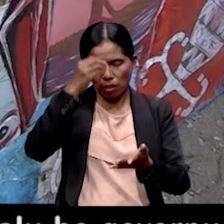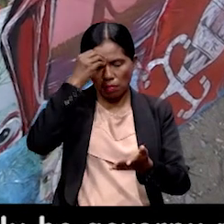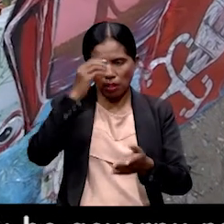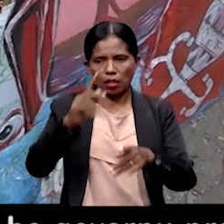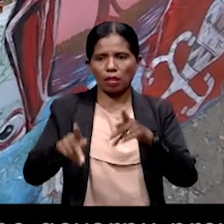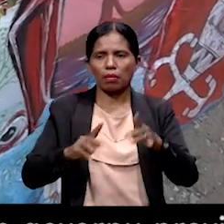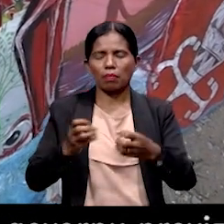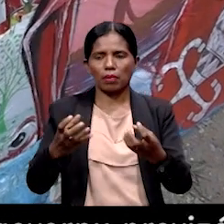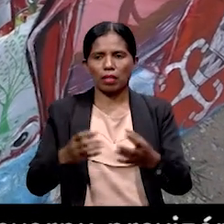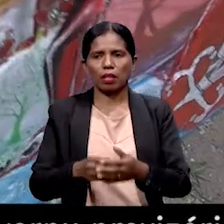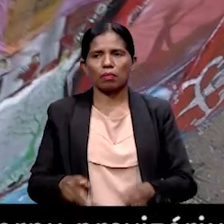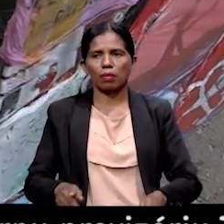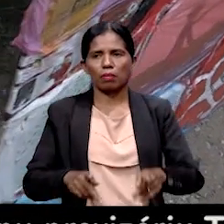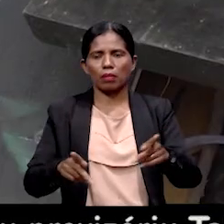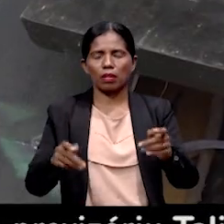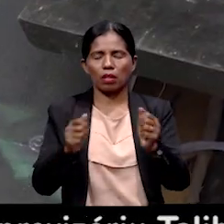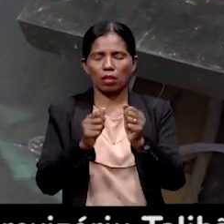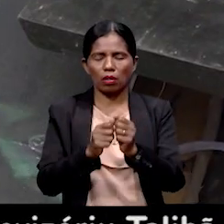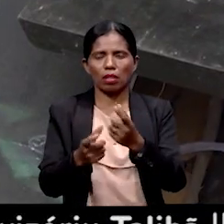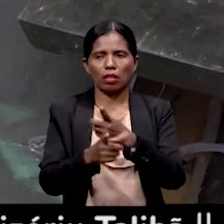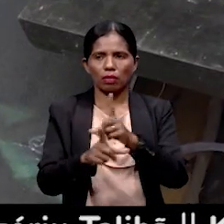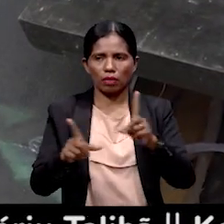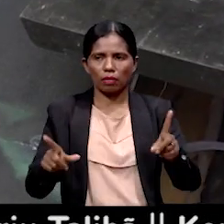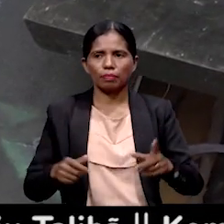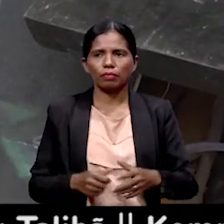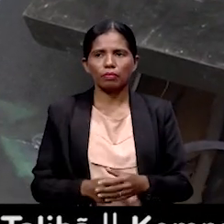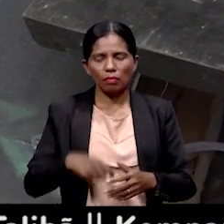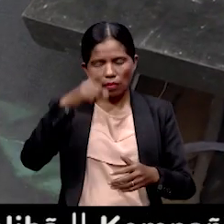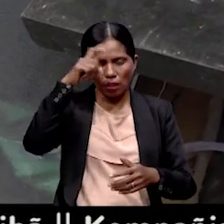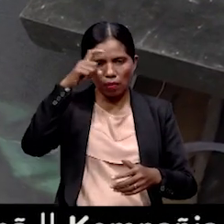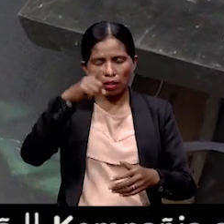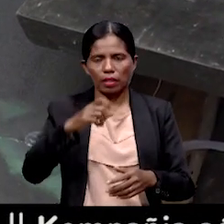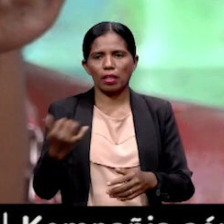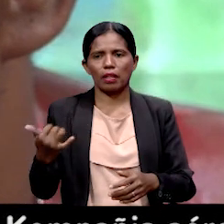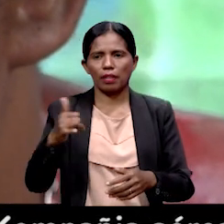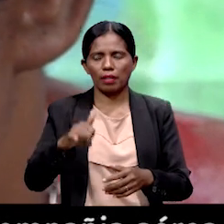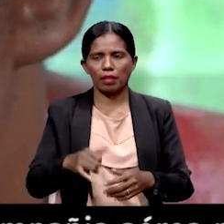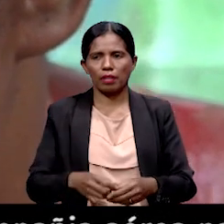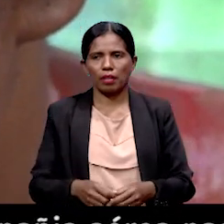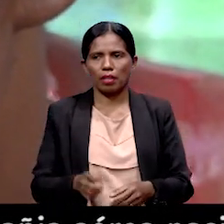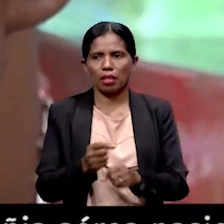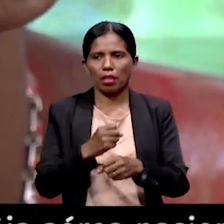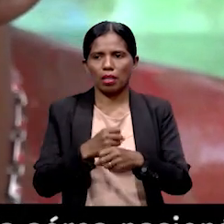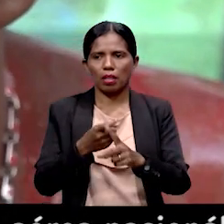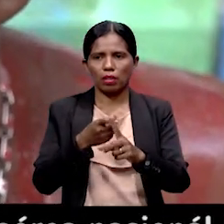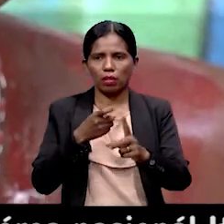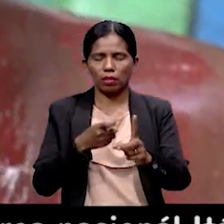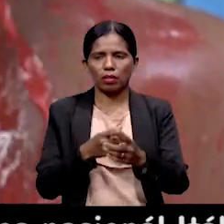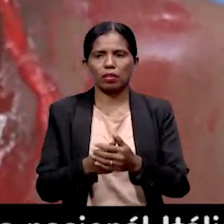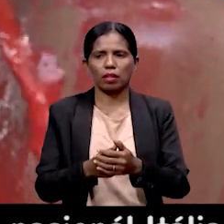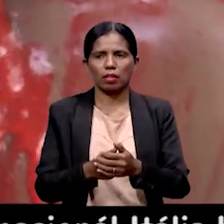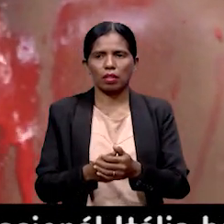kunian ba público ho gratuita. Valor coletivo no mateno orgânico hirakne transforma lihusi produção